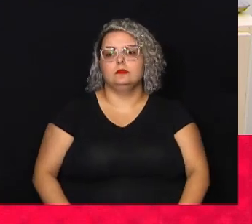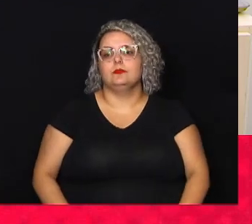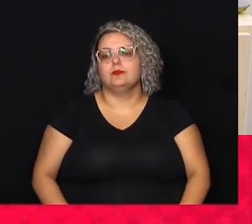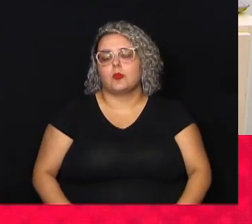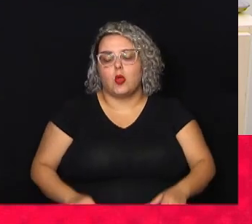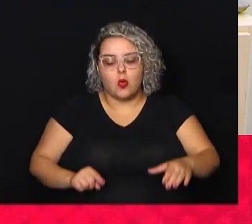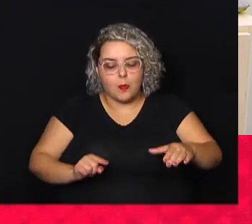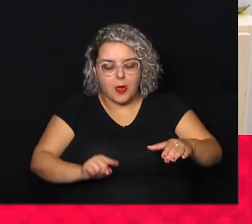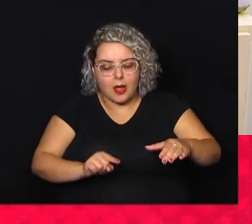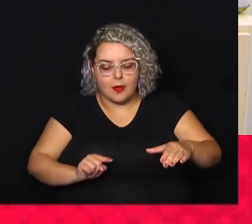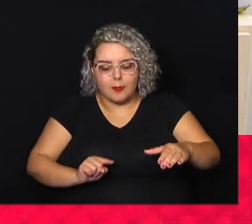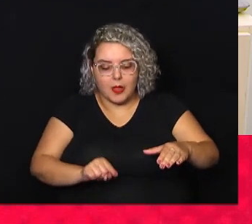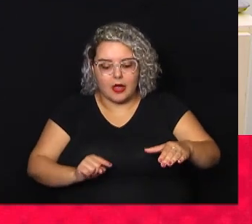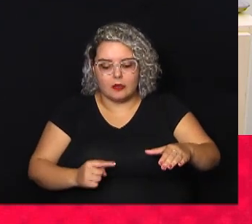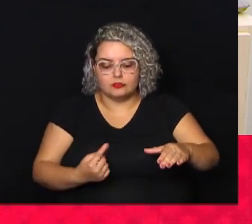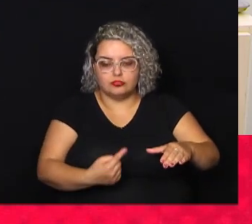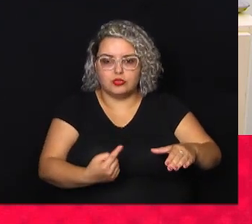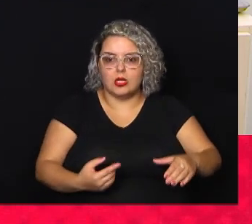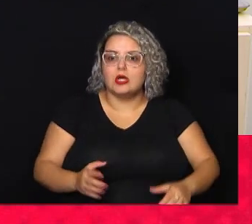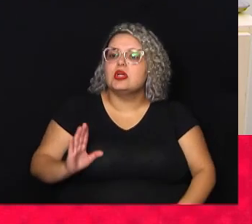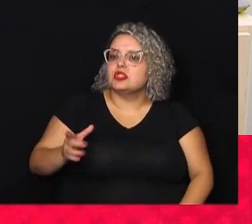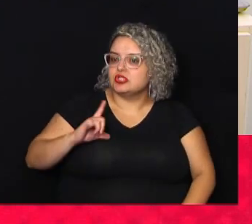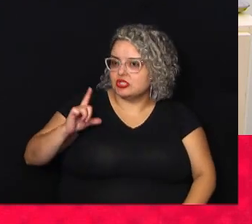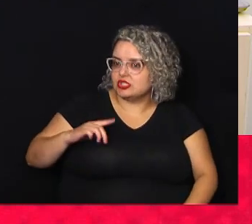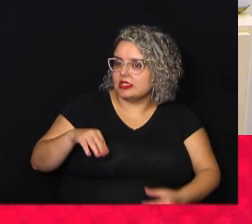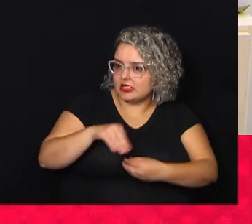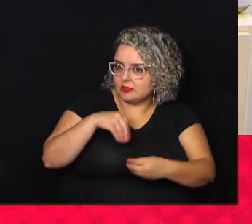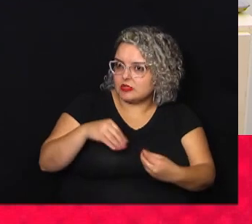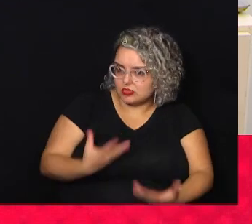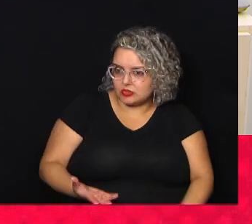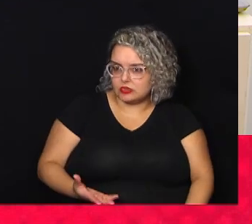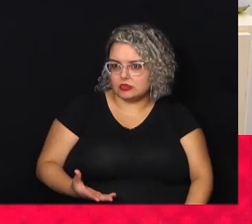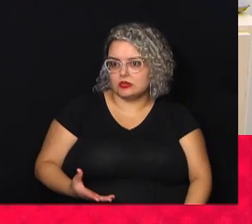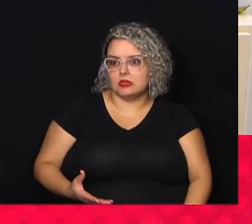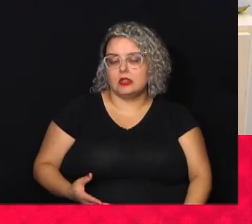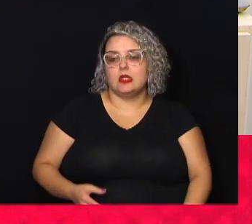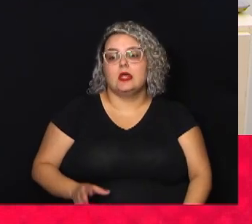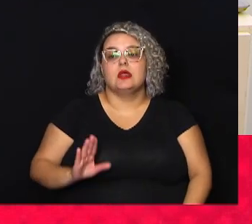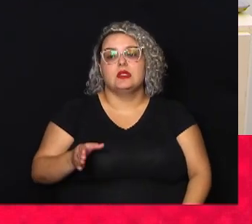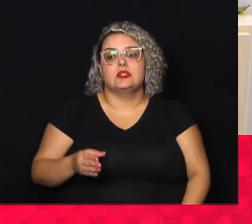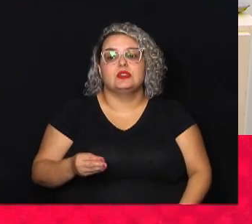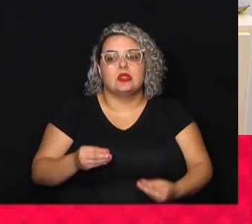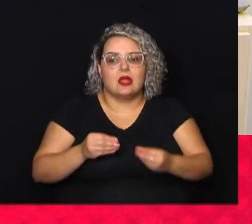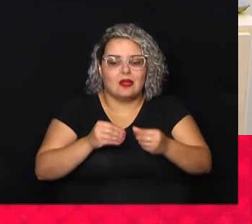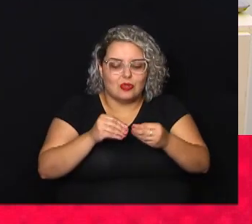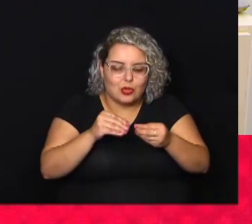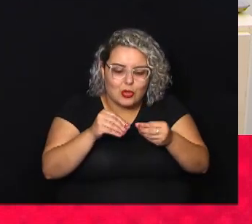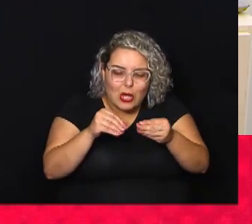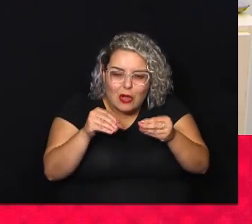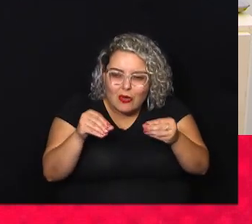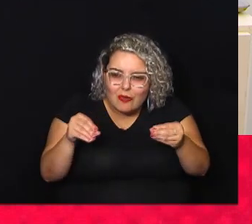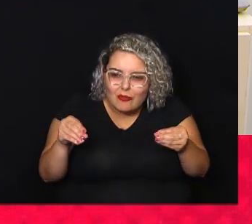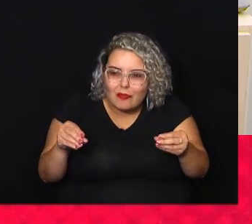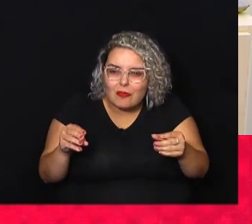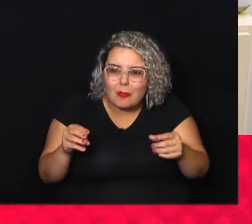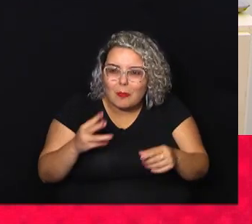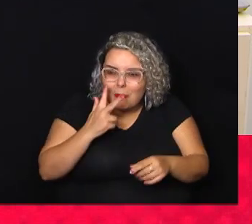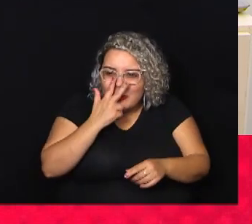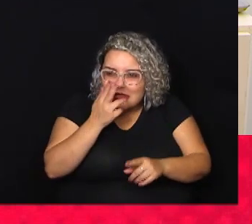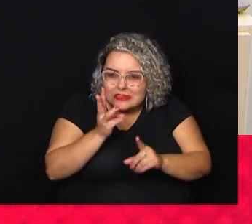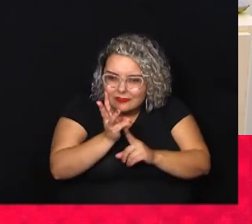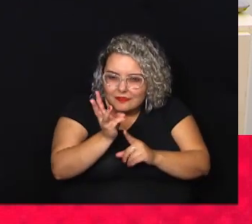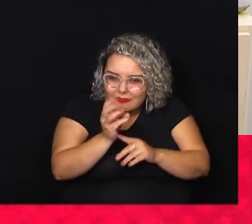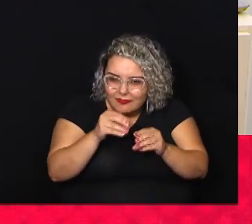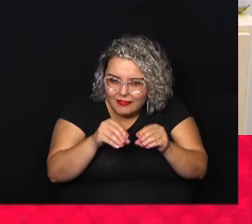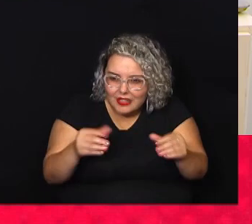por exemplo, comprar essas castanhas, já existe já misturadas no mercado? Na verdade, vende já elas trituradas